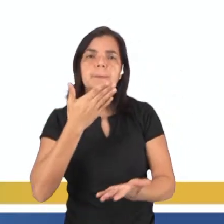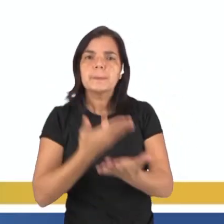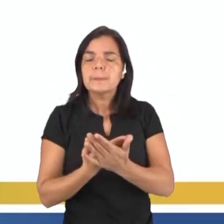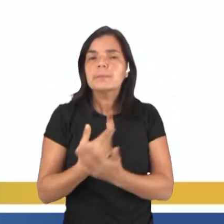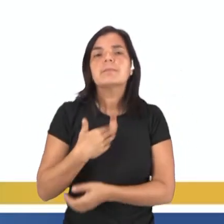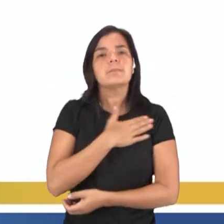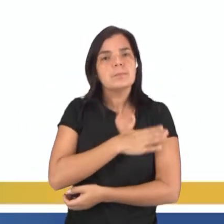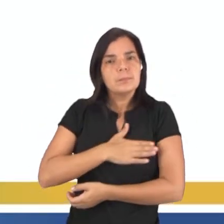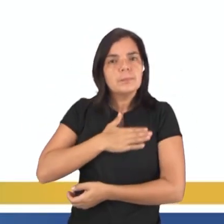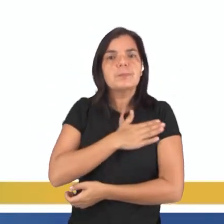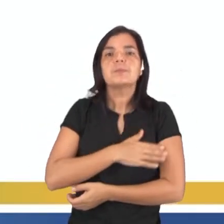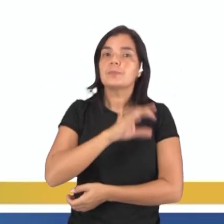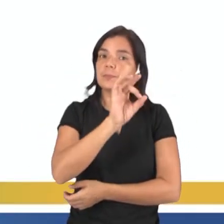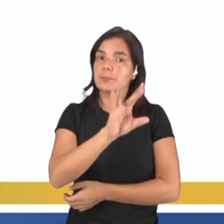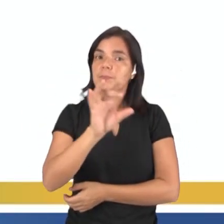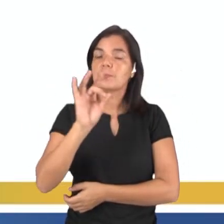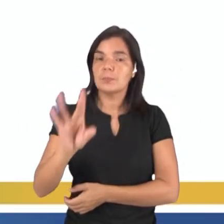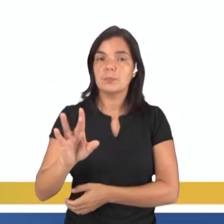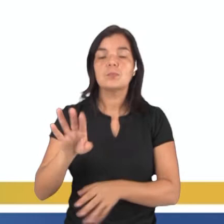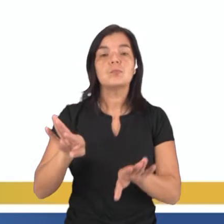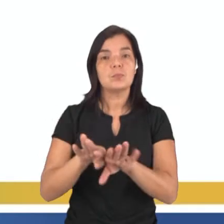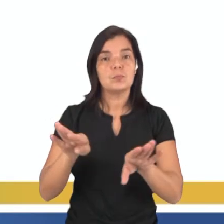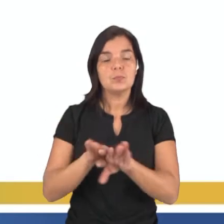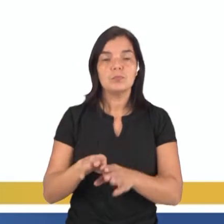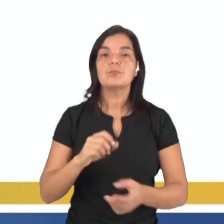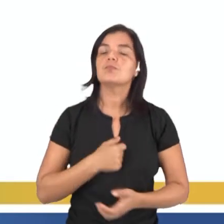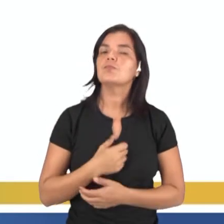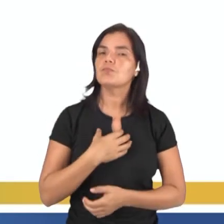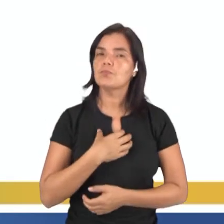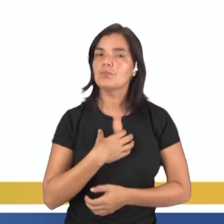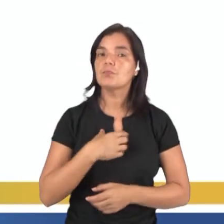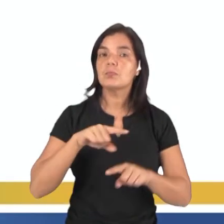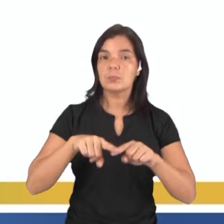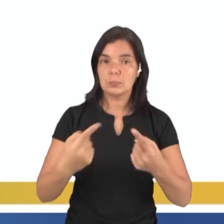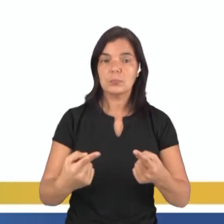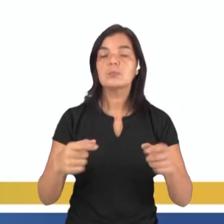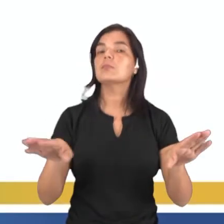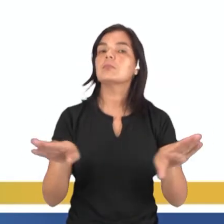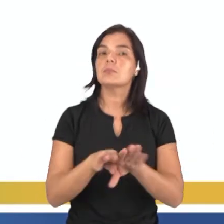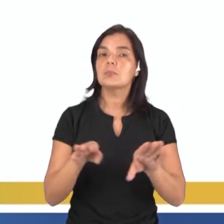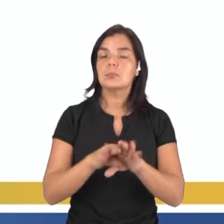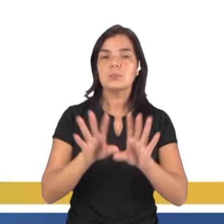cative cada um com um certo charme, mas de uma maneira